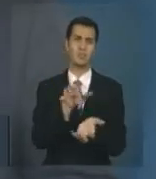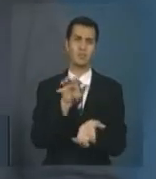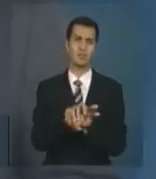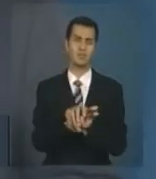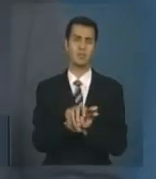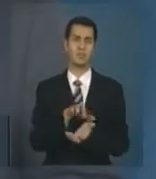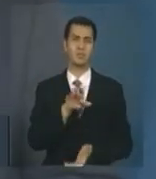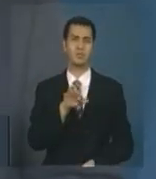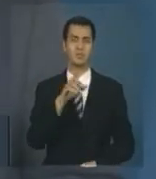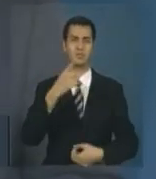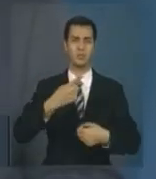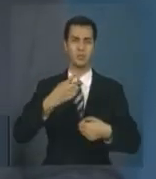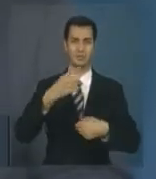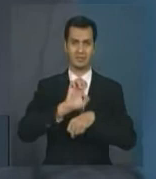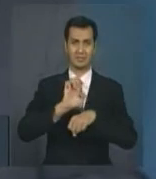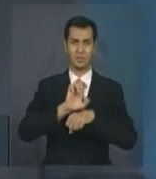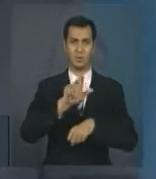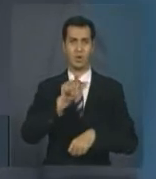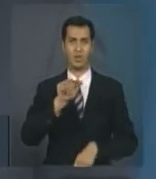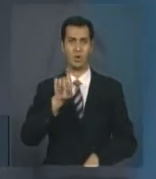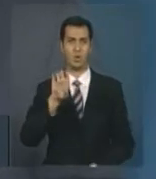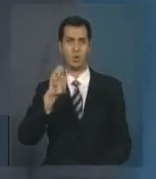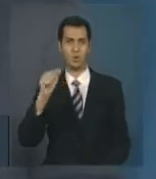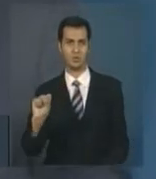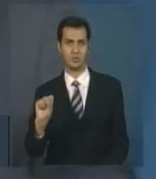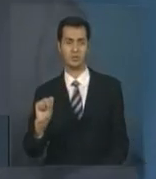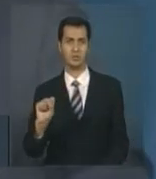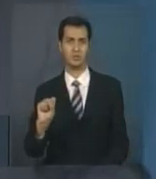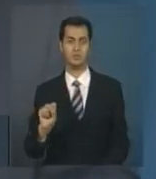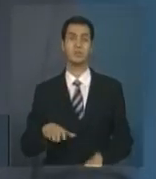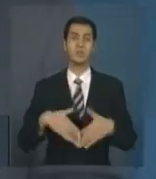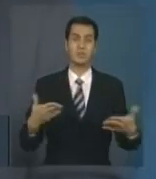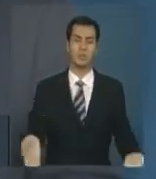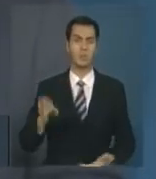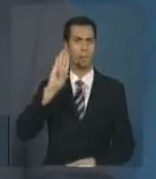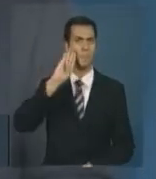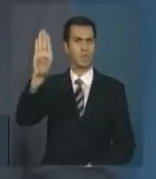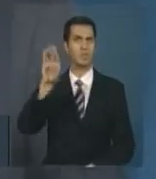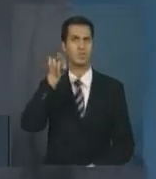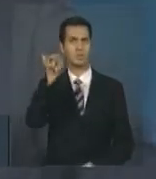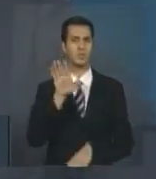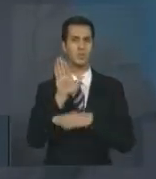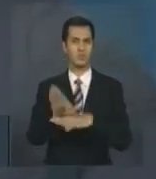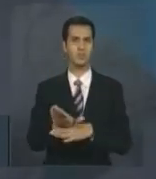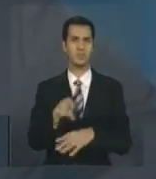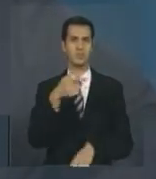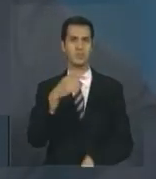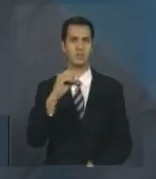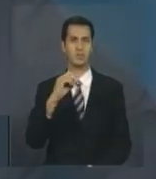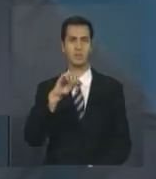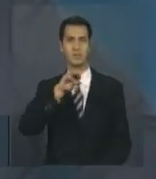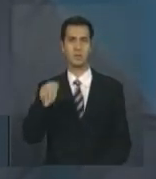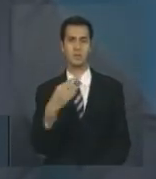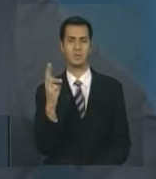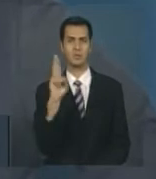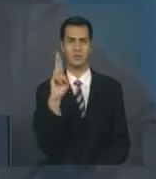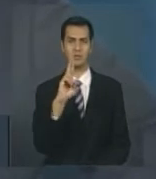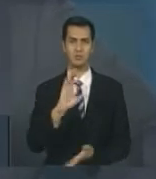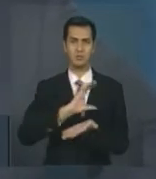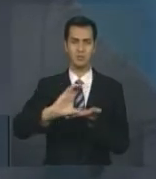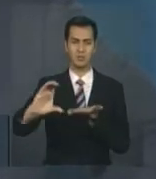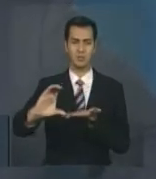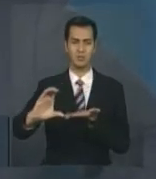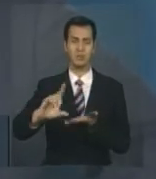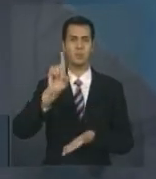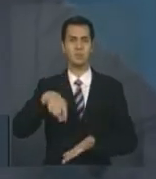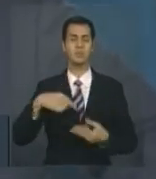de Alagoas. Então, essa priorização desses 70 milhões de reais foi